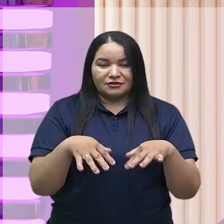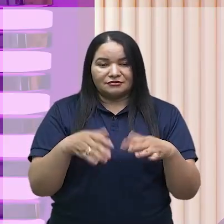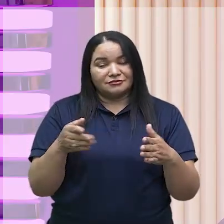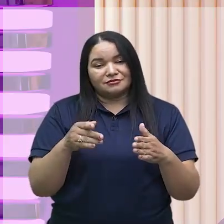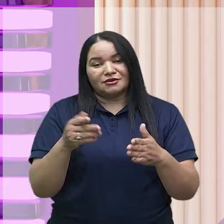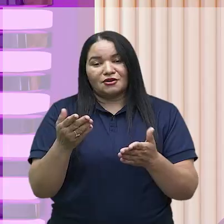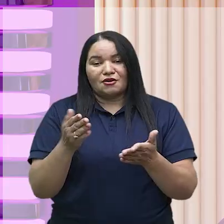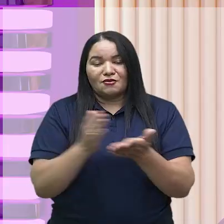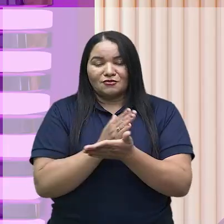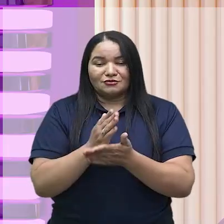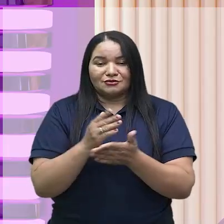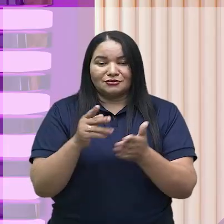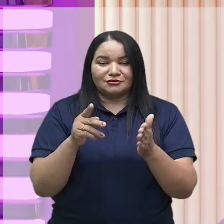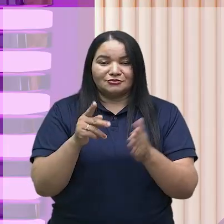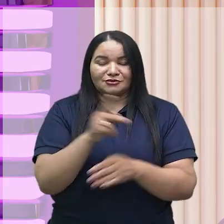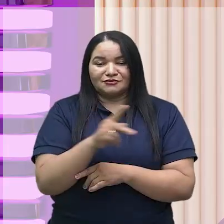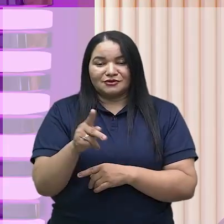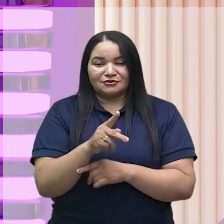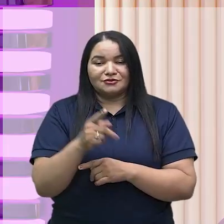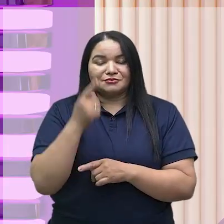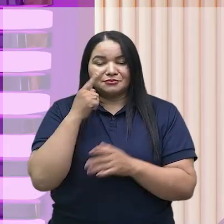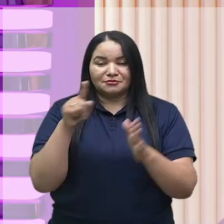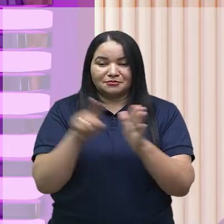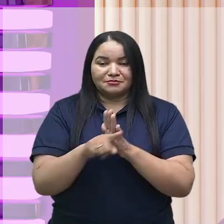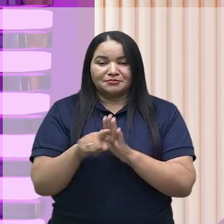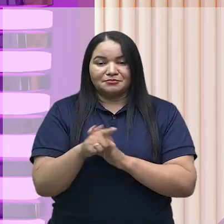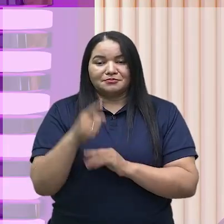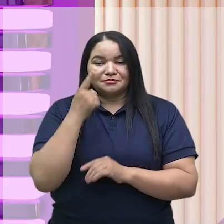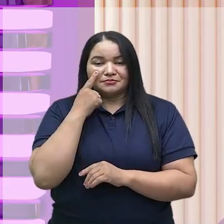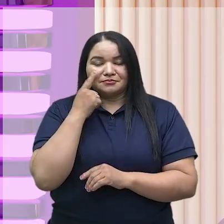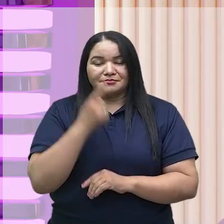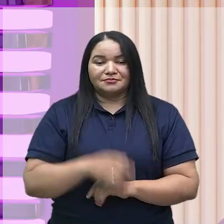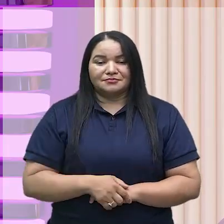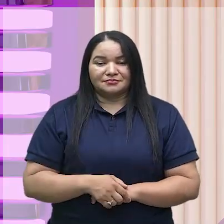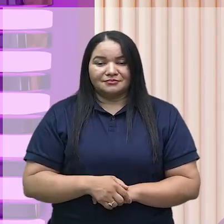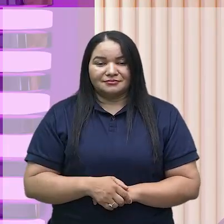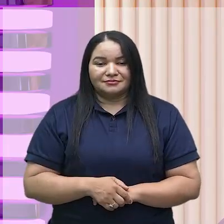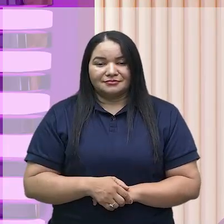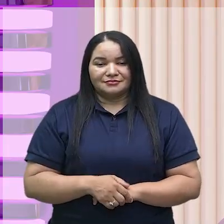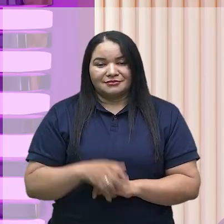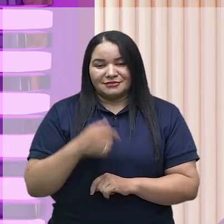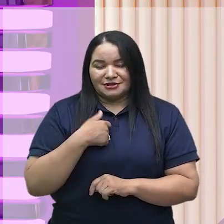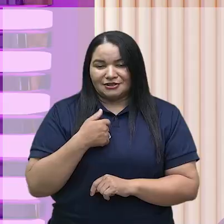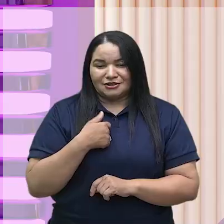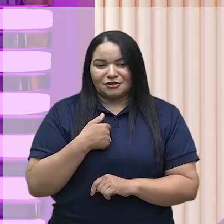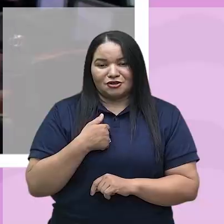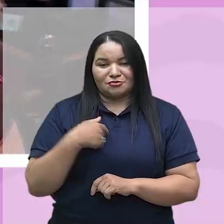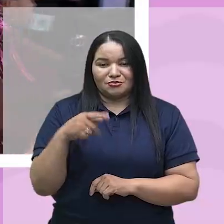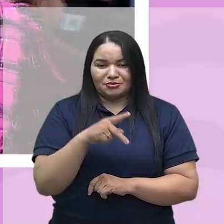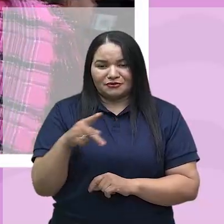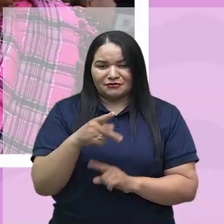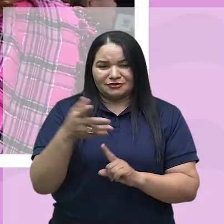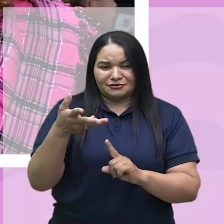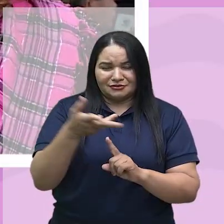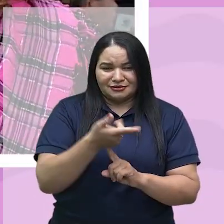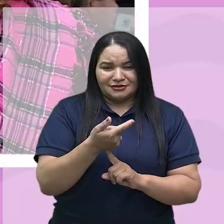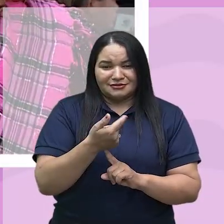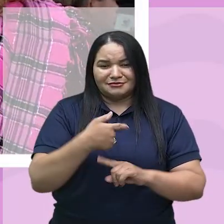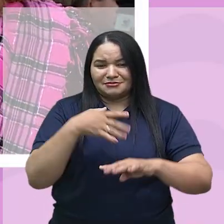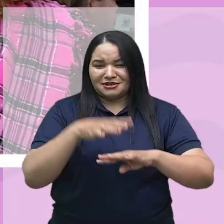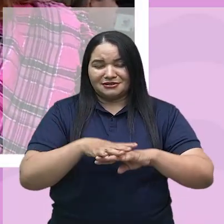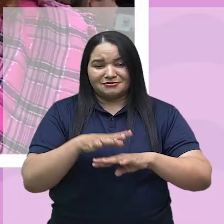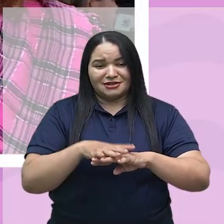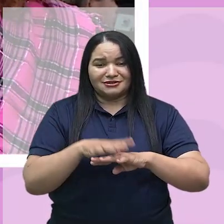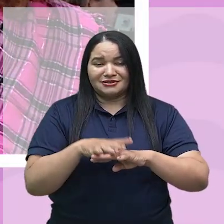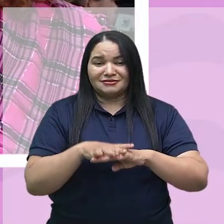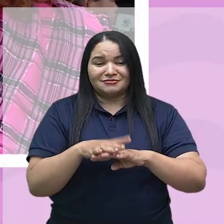vai ser igual a quanto? Foi isso que eu perguntei para alguns colegas e vamos acompanhar agora as suas respostas. Como uma ótima professora